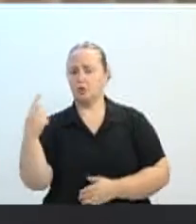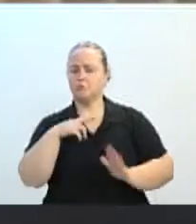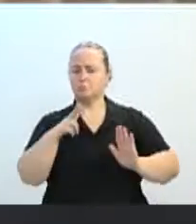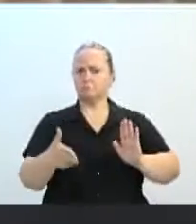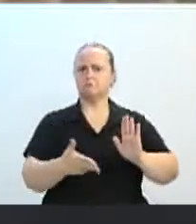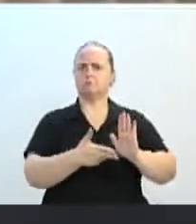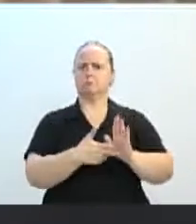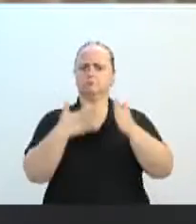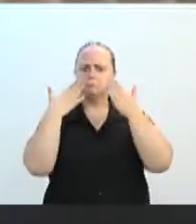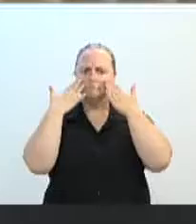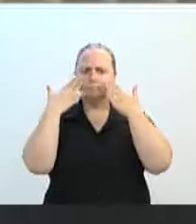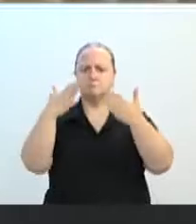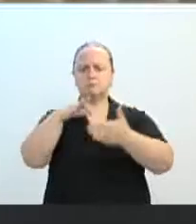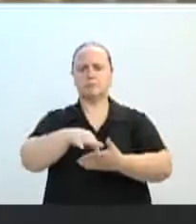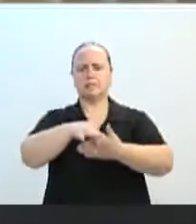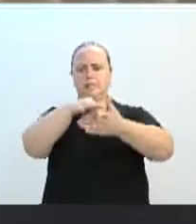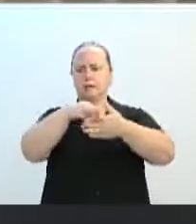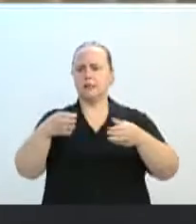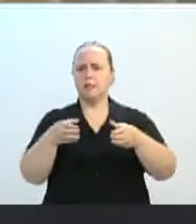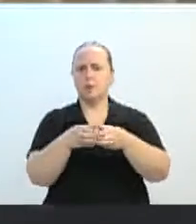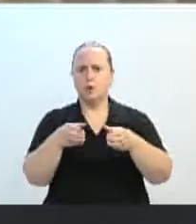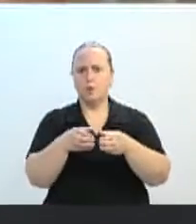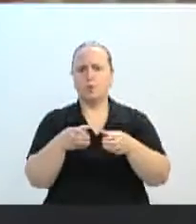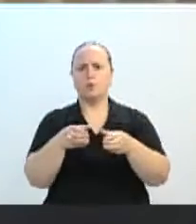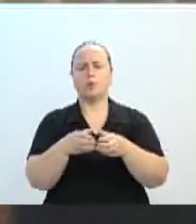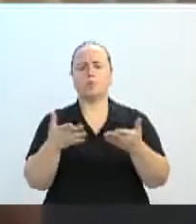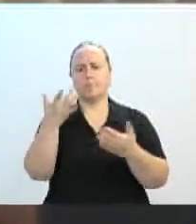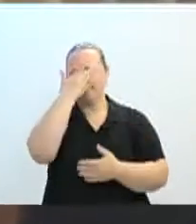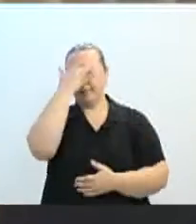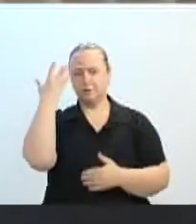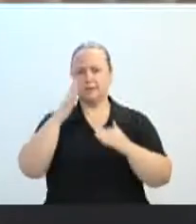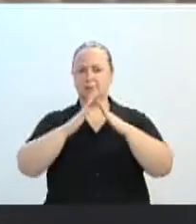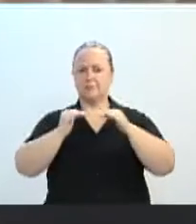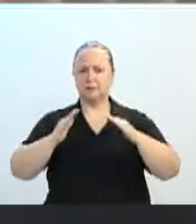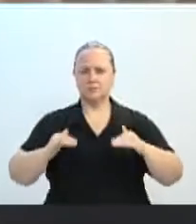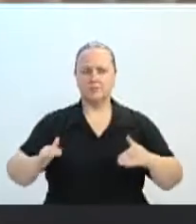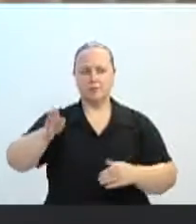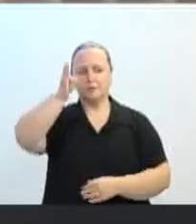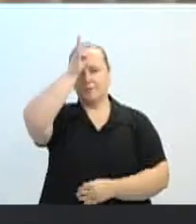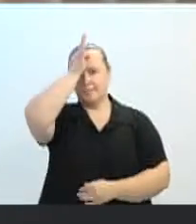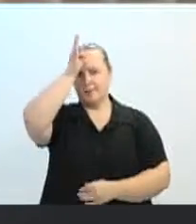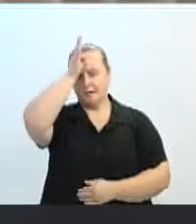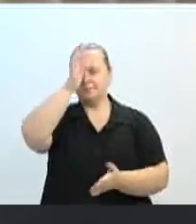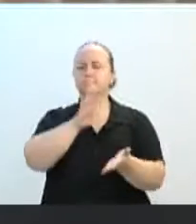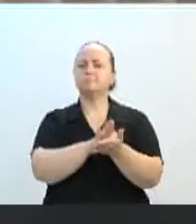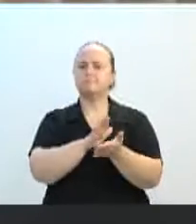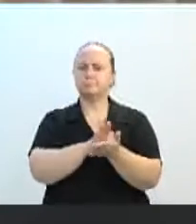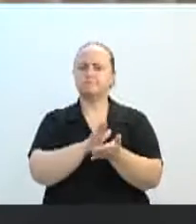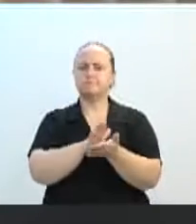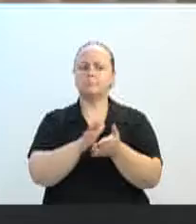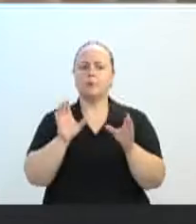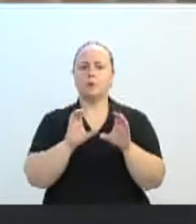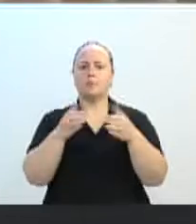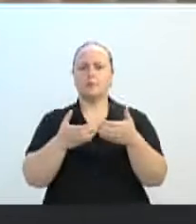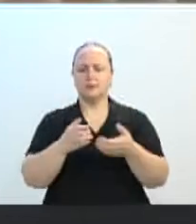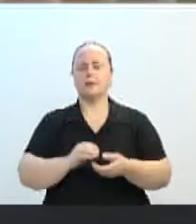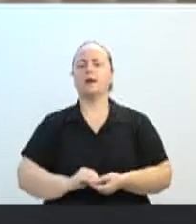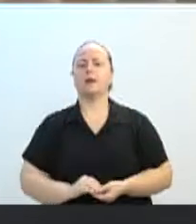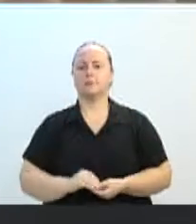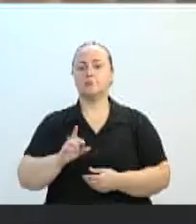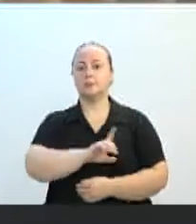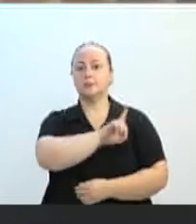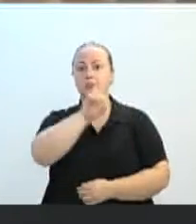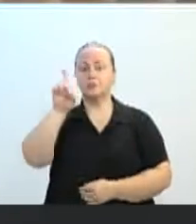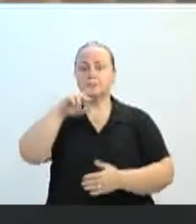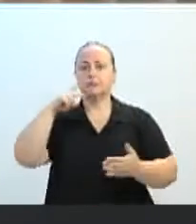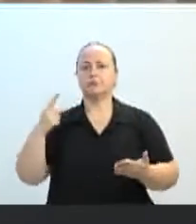com as lideranças um grande número de moradores daquela região do texto Salto podem ver que estava lá para parabenizar a comunidade pela mobilização lá no dia do